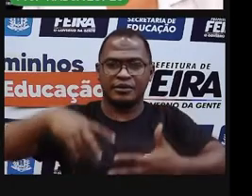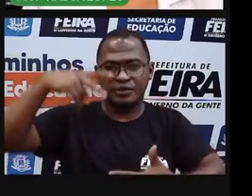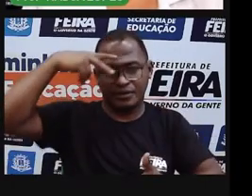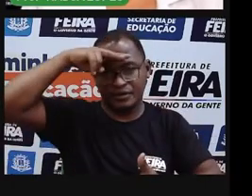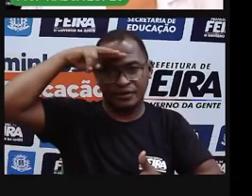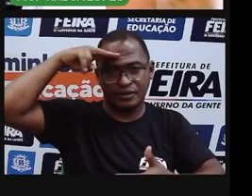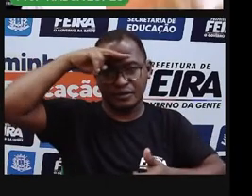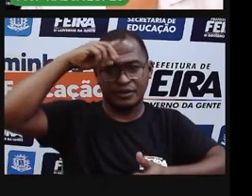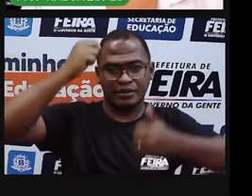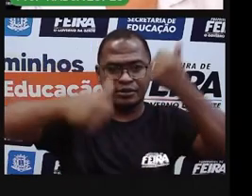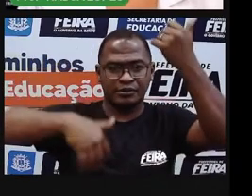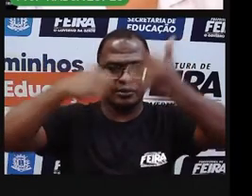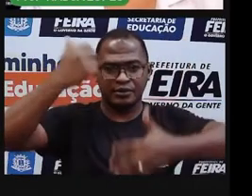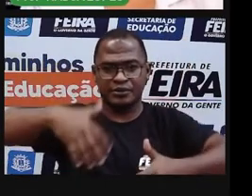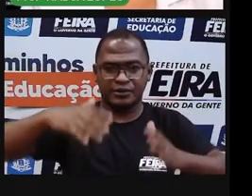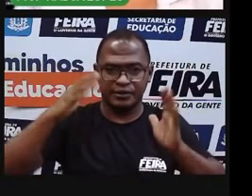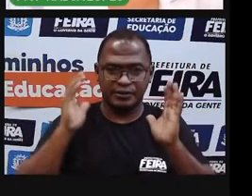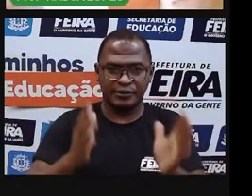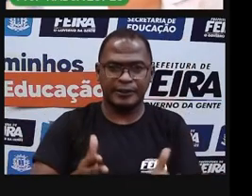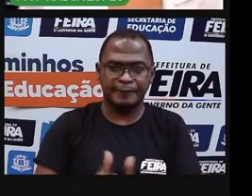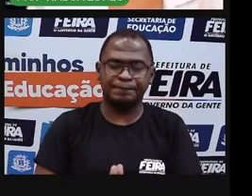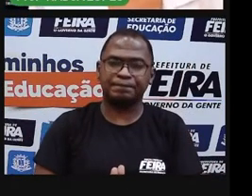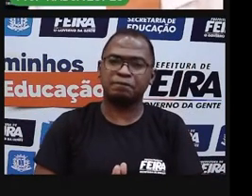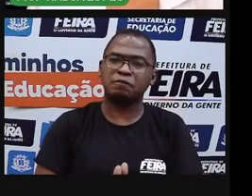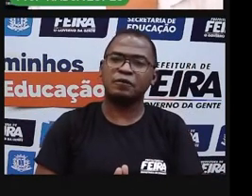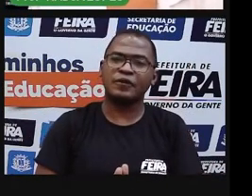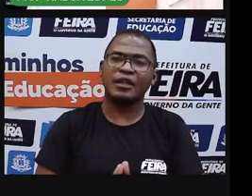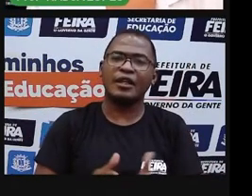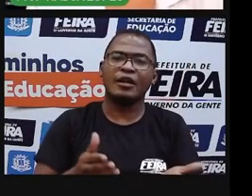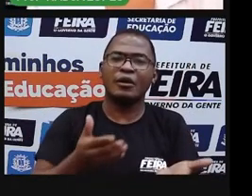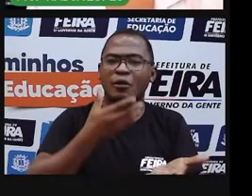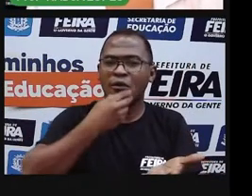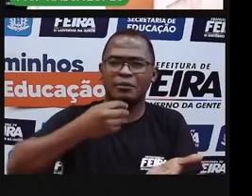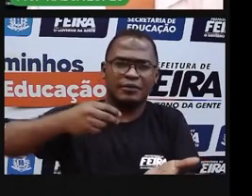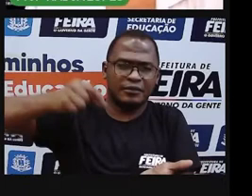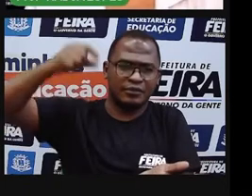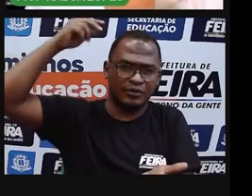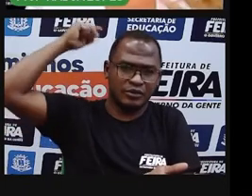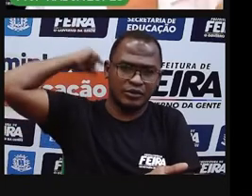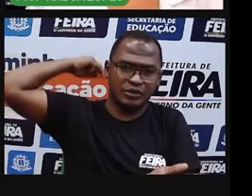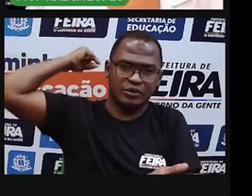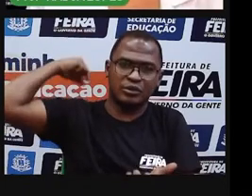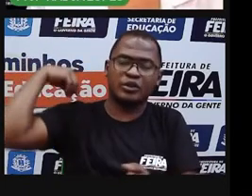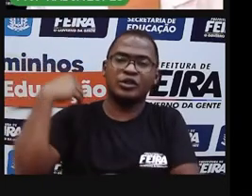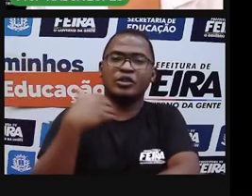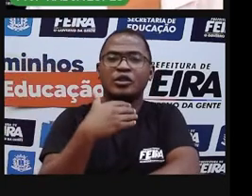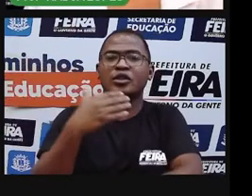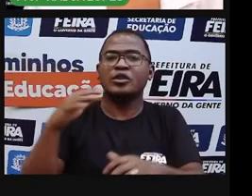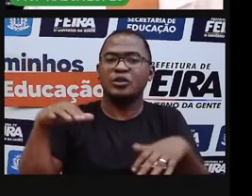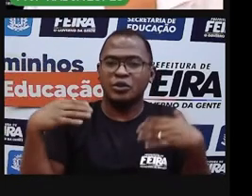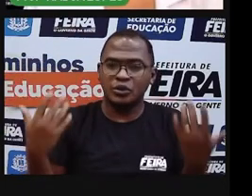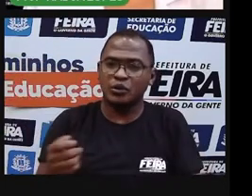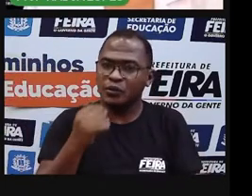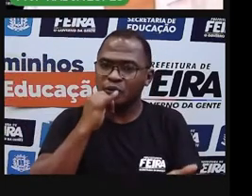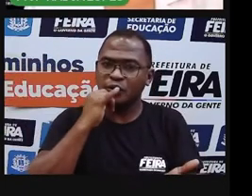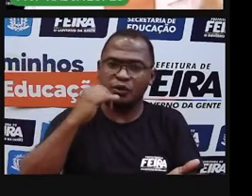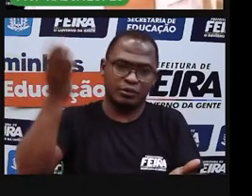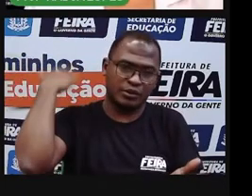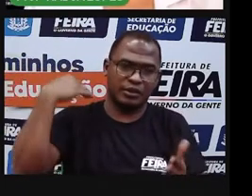história para vocês né Tu viu que o homem pré-histórico ele abandonou o hábito de abrigar-se em cavernas